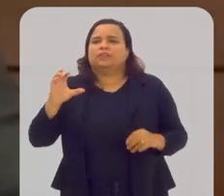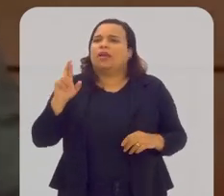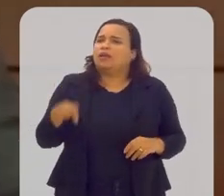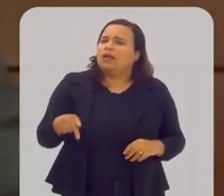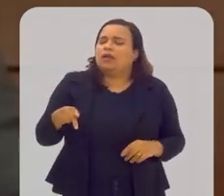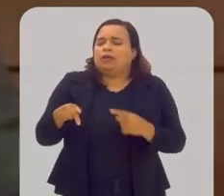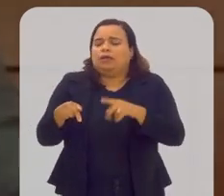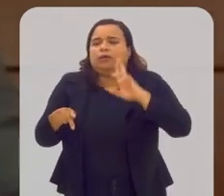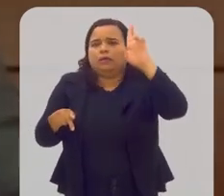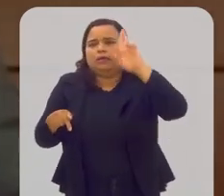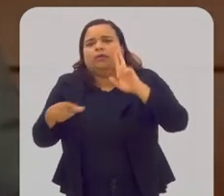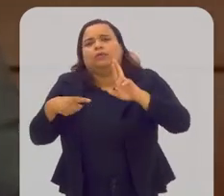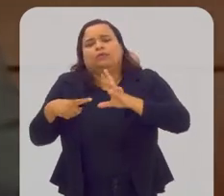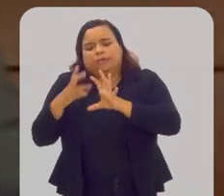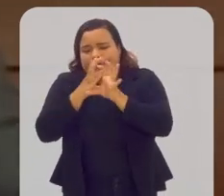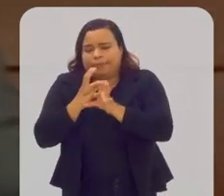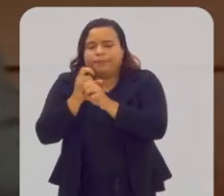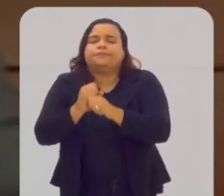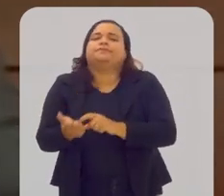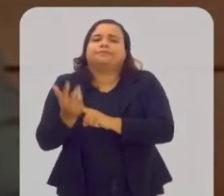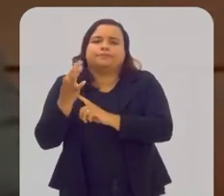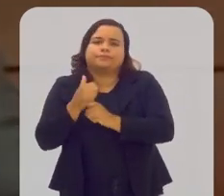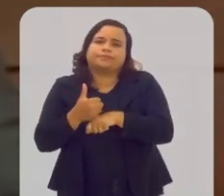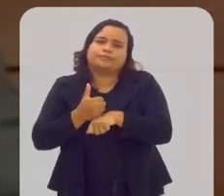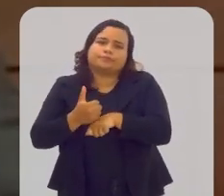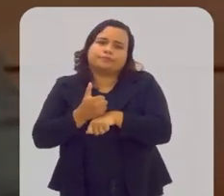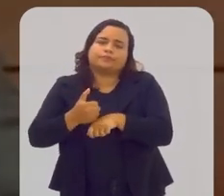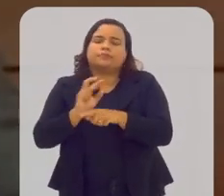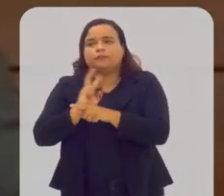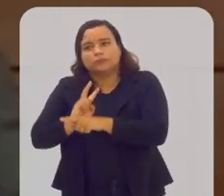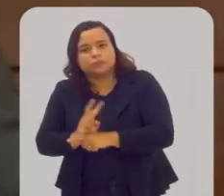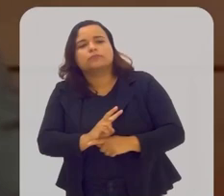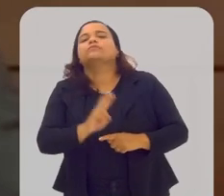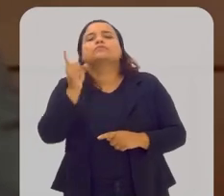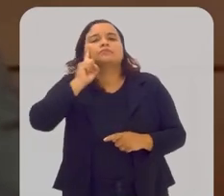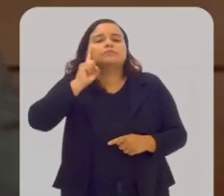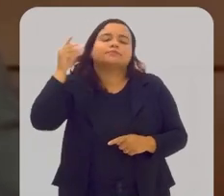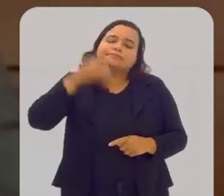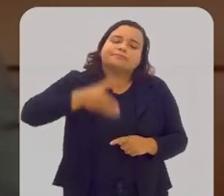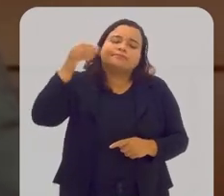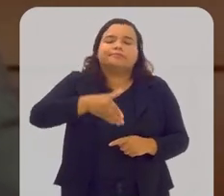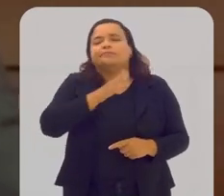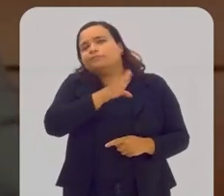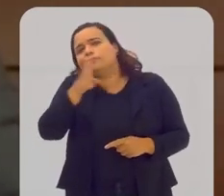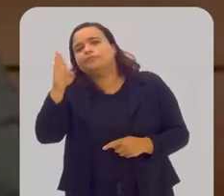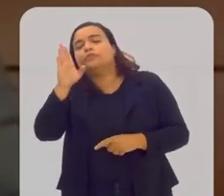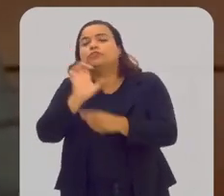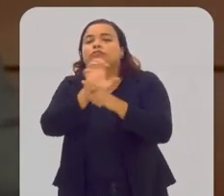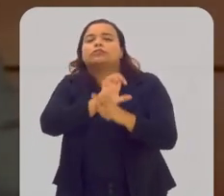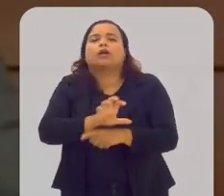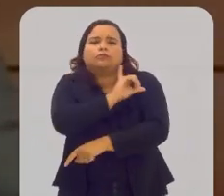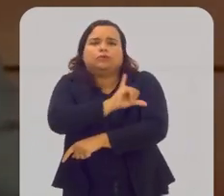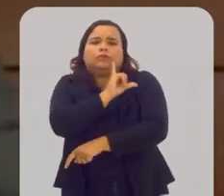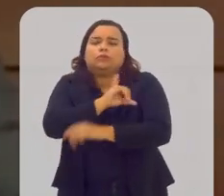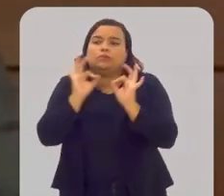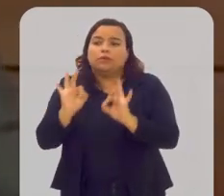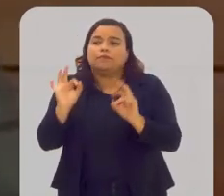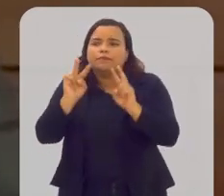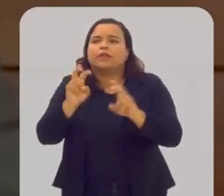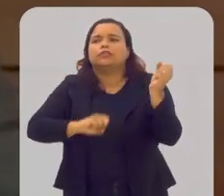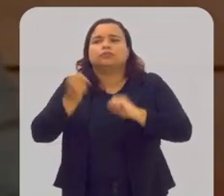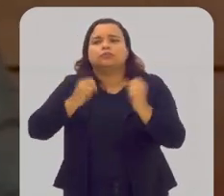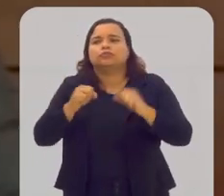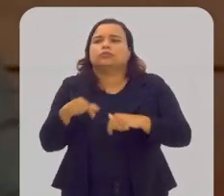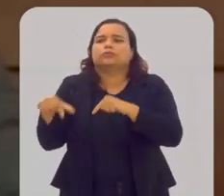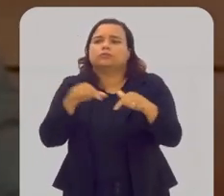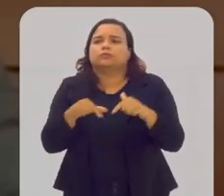eficiente. Então, o CRQ, hoje, ele conta com o número de fiscais que desenvolve no Estado diariamente fiscalização, garantindo que aquelas